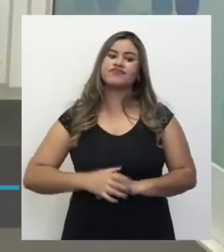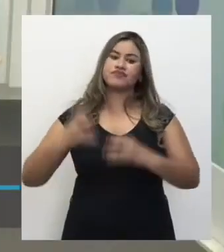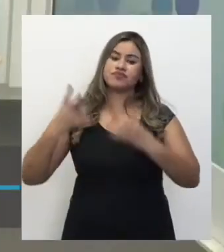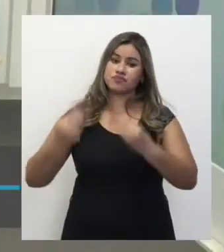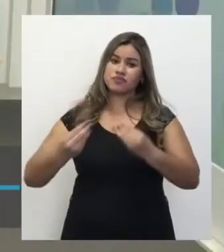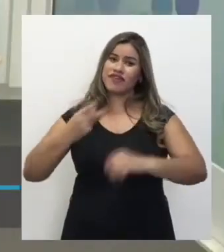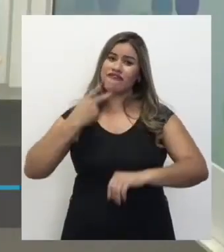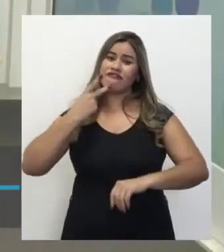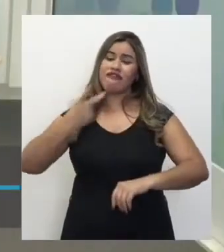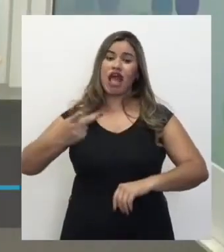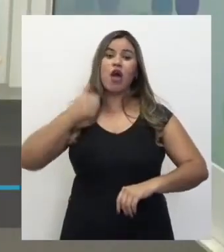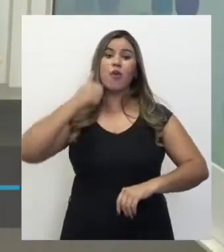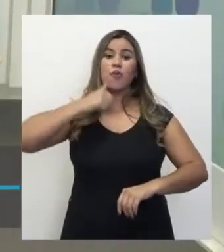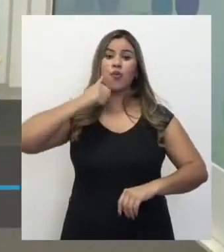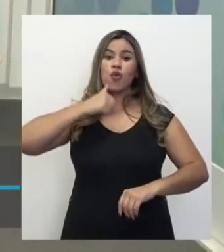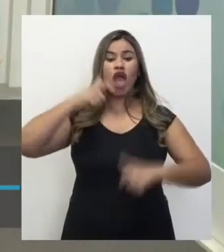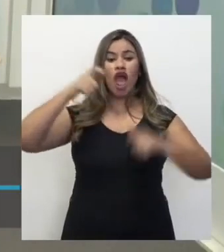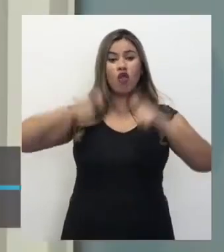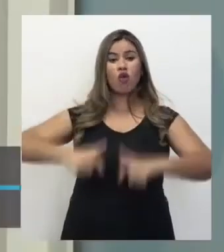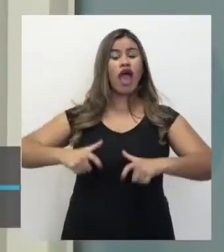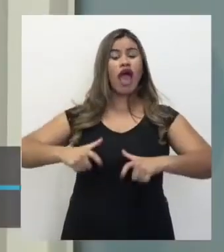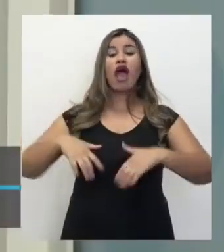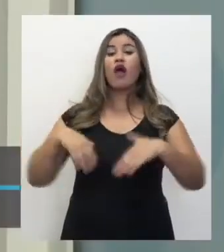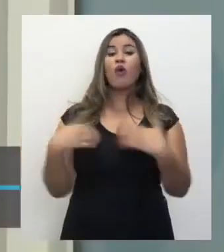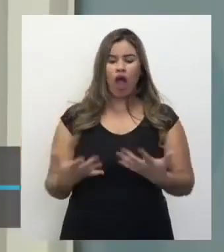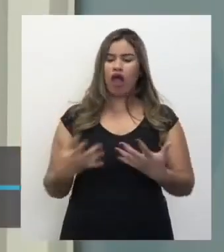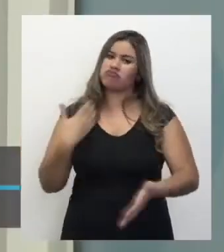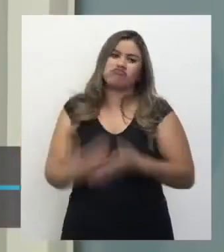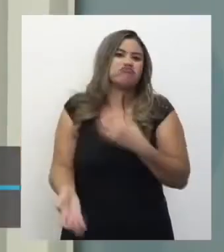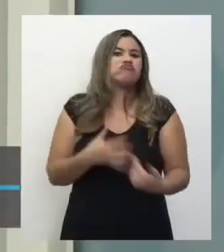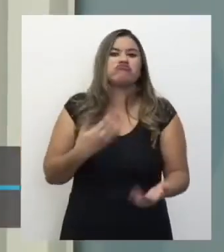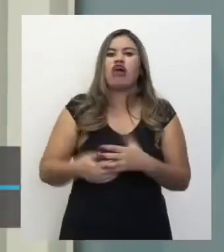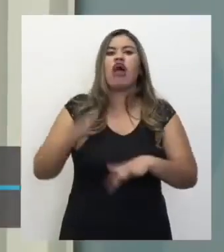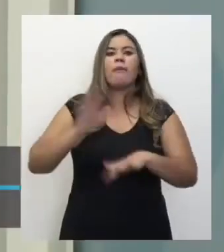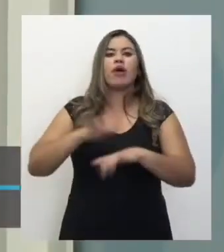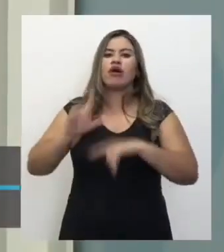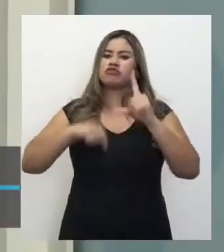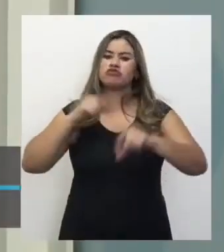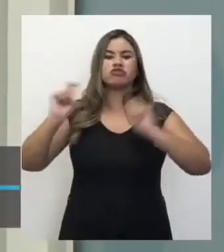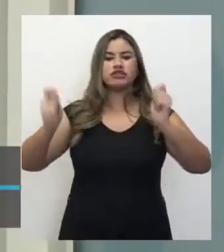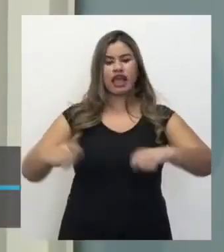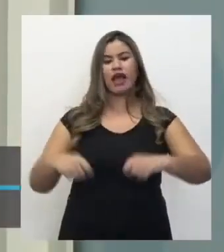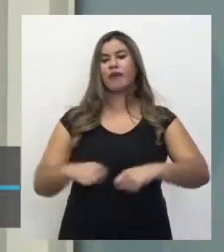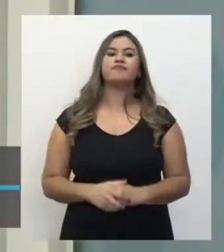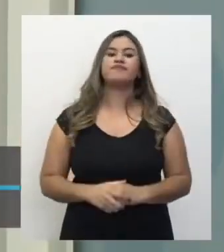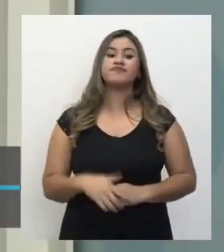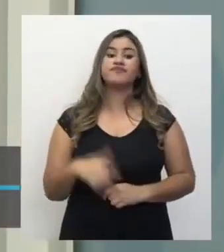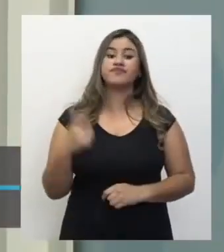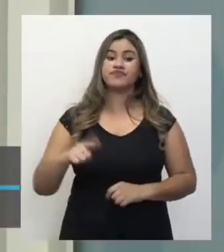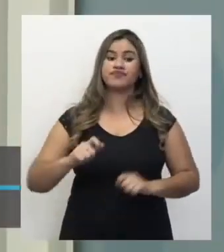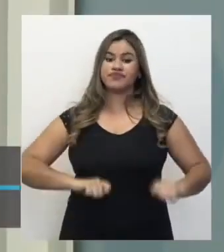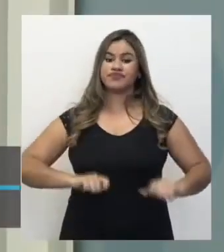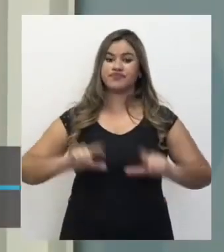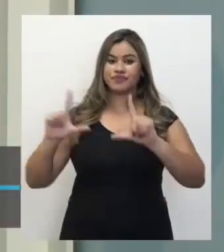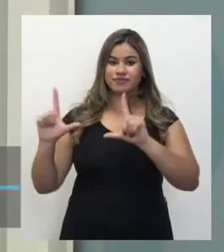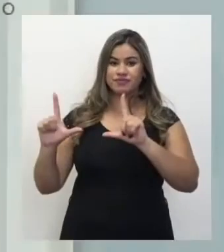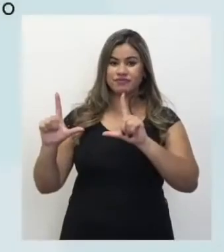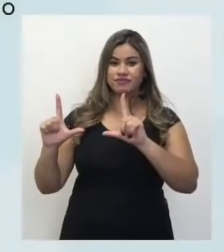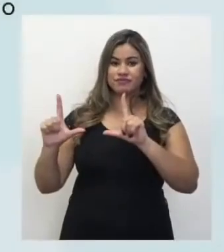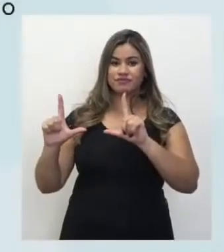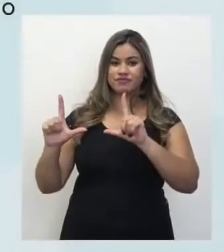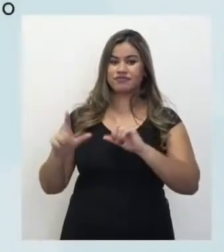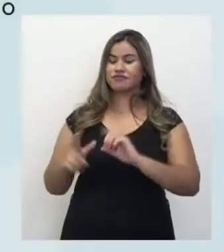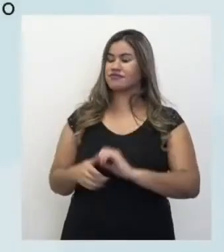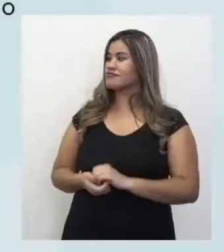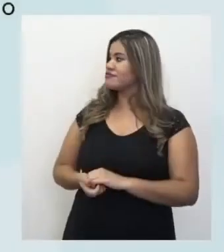lugar de mulher é onde ela quiser. Perfeito. Legal, gente, vai comentando, tô aqui. Na tela que agora, por favor, o frontispício, né, a capa